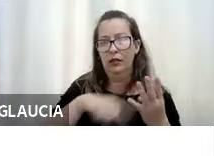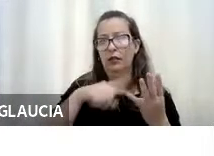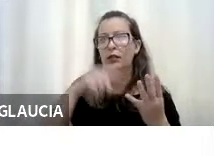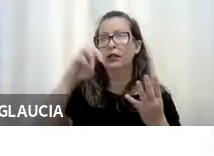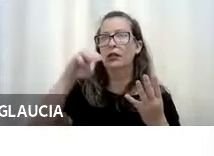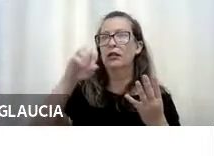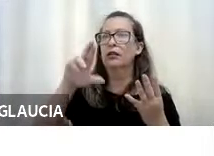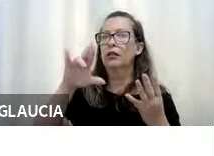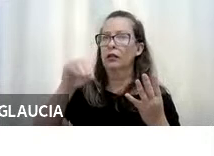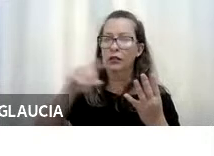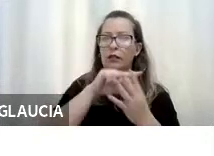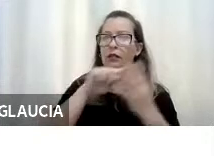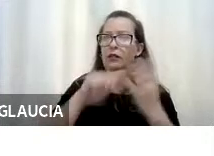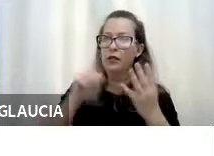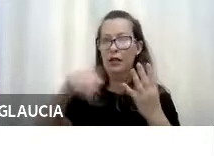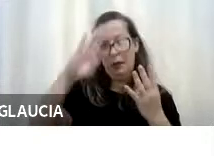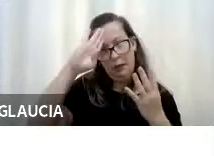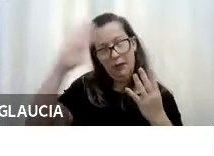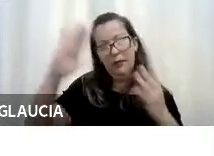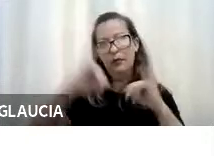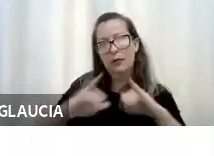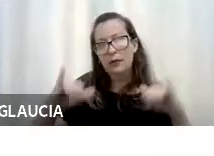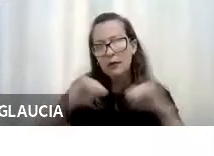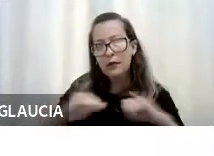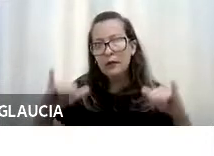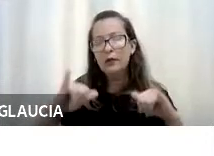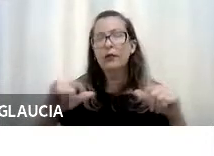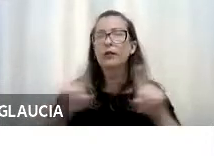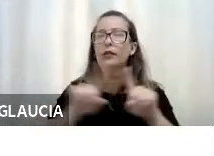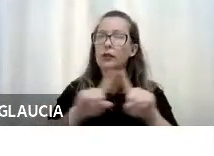principais porta-vozes. A positividade